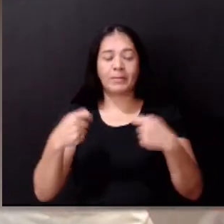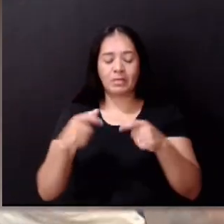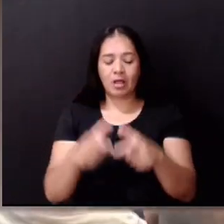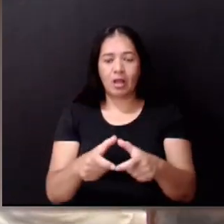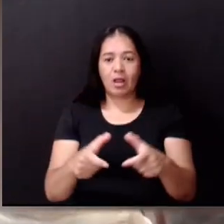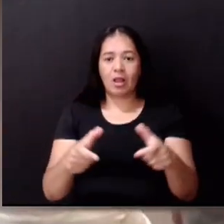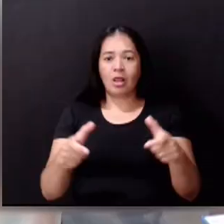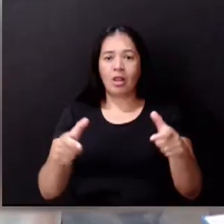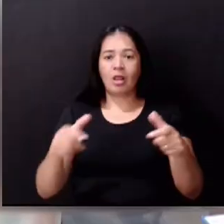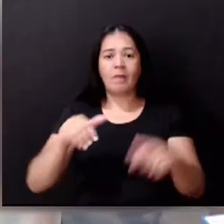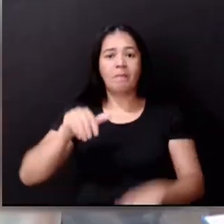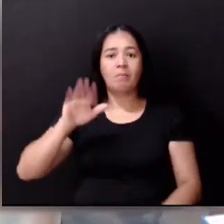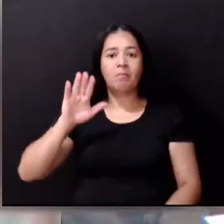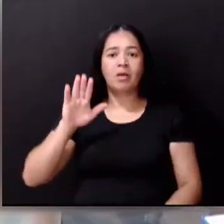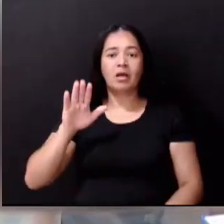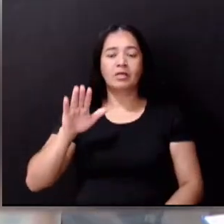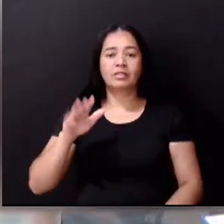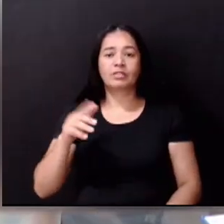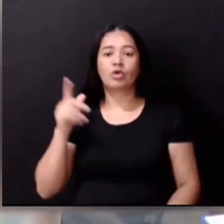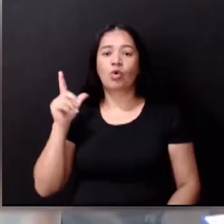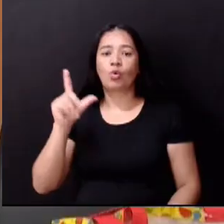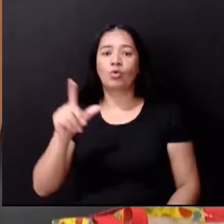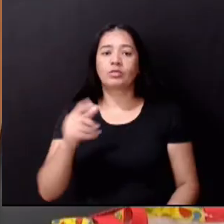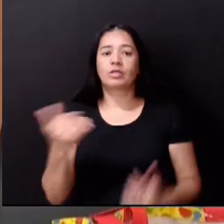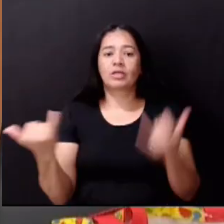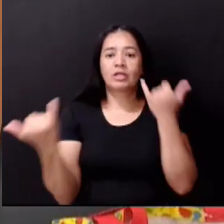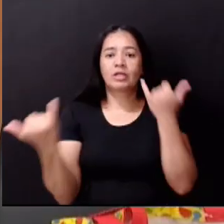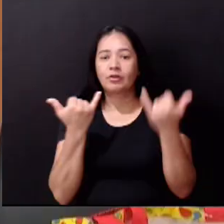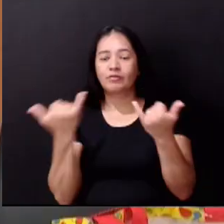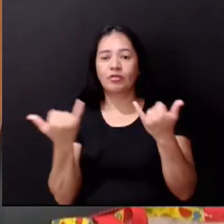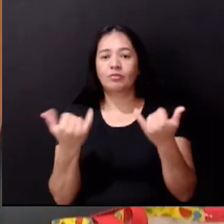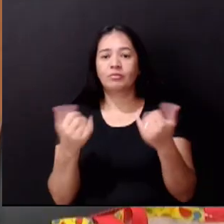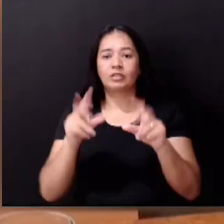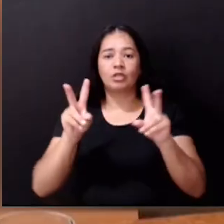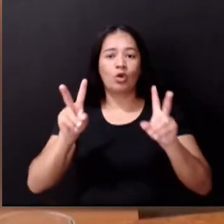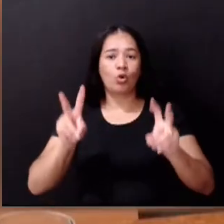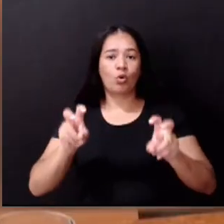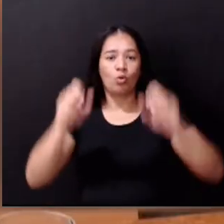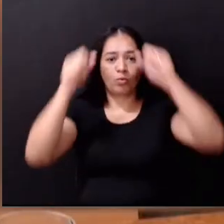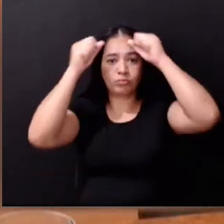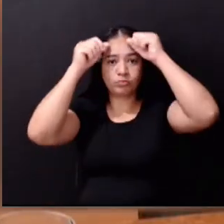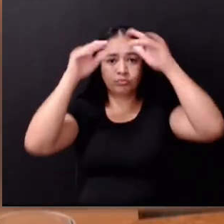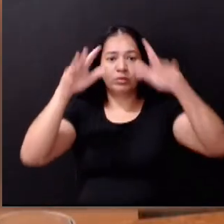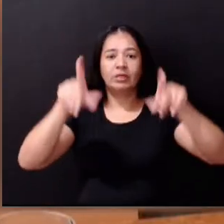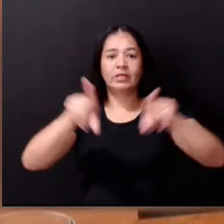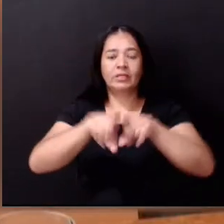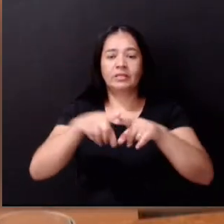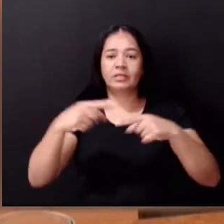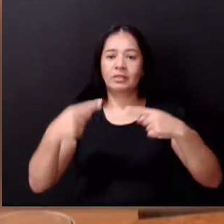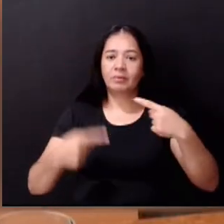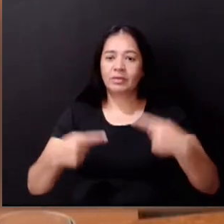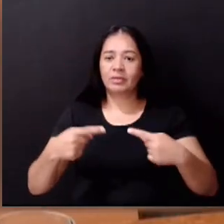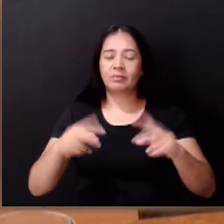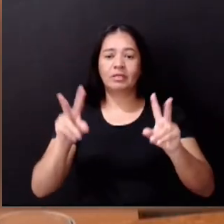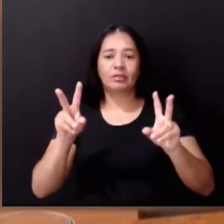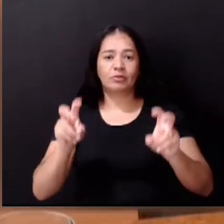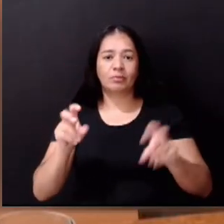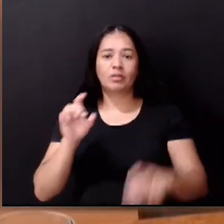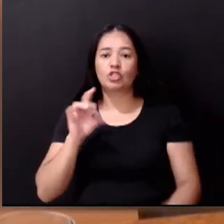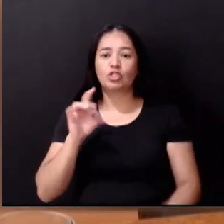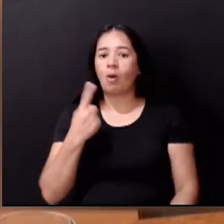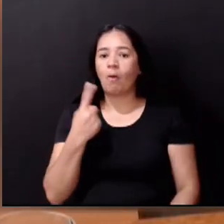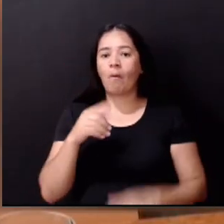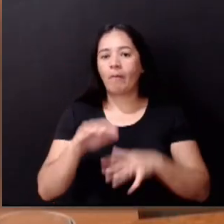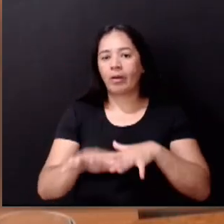mais o alcance das informações sobre o autismo e debater o tema. Não é uma caminhada, não é duas. Pode